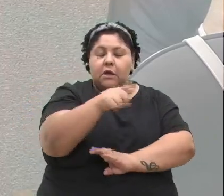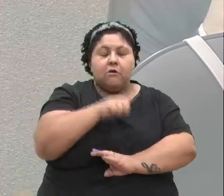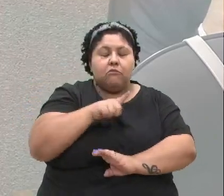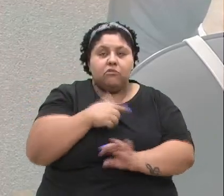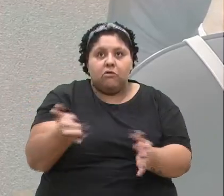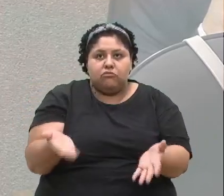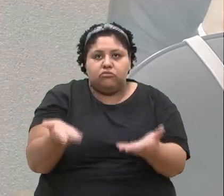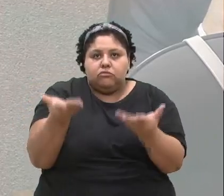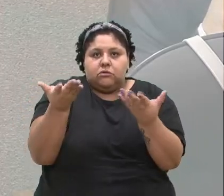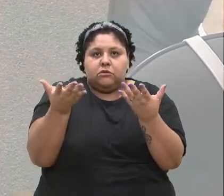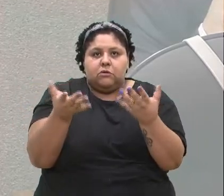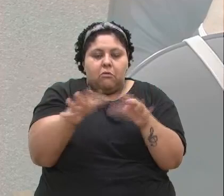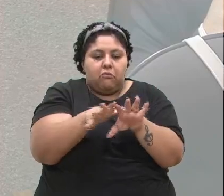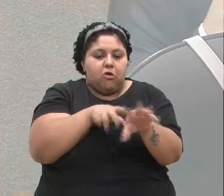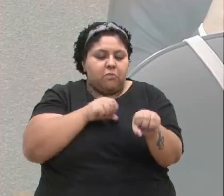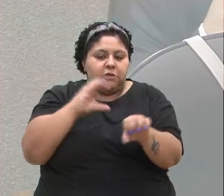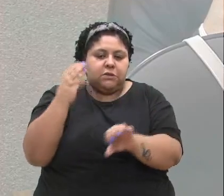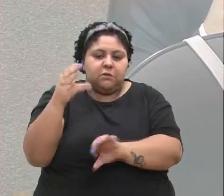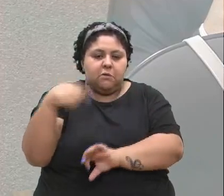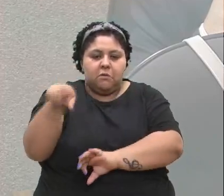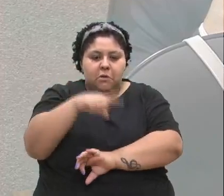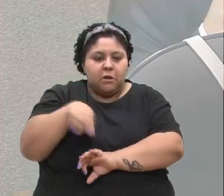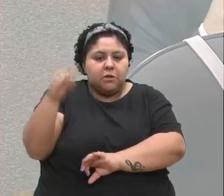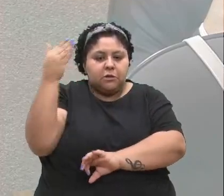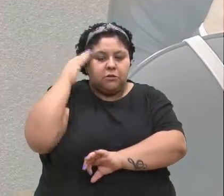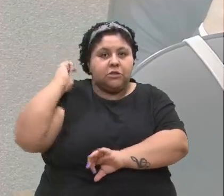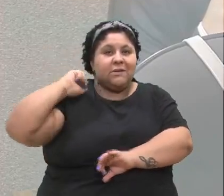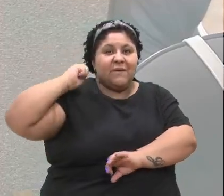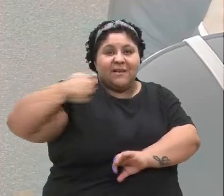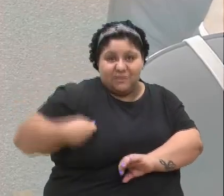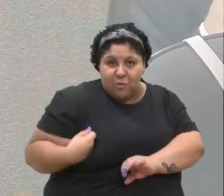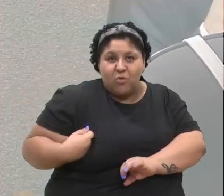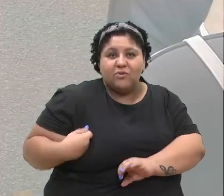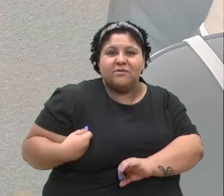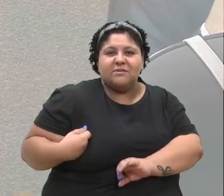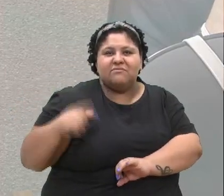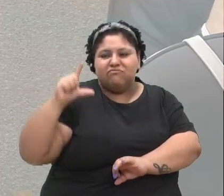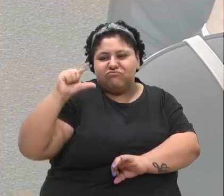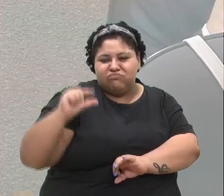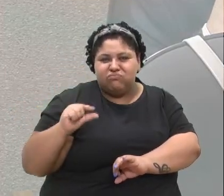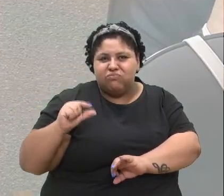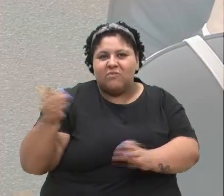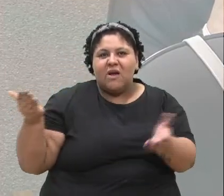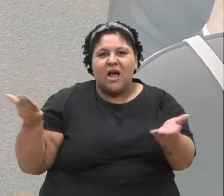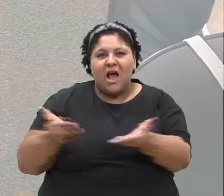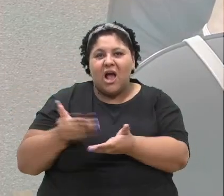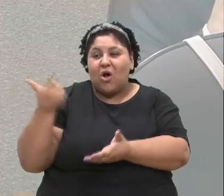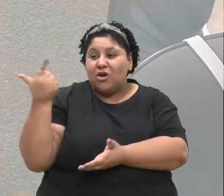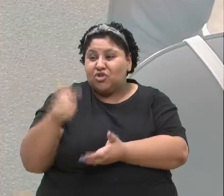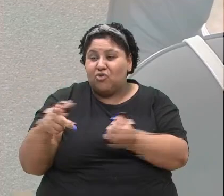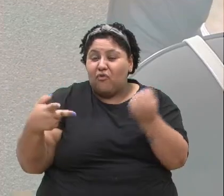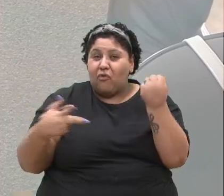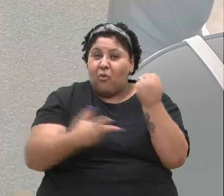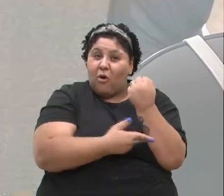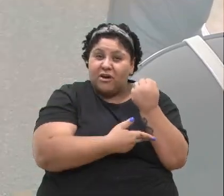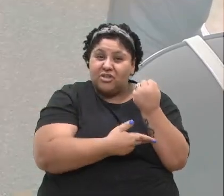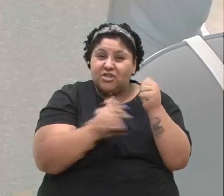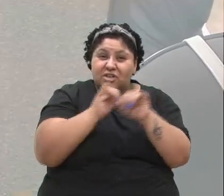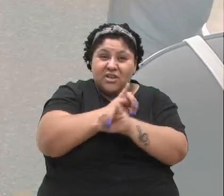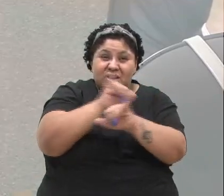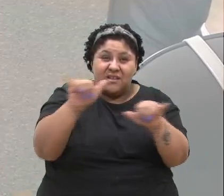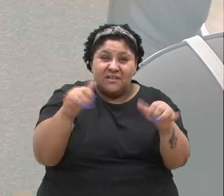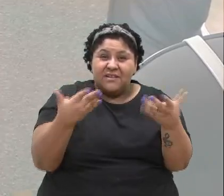incentivo à formação científica. A gente sabe que as bolsas foram bastante reduzidas e agora mais um novo corte aí que se anuncia num